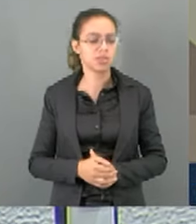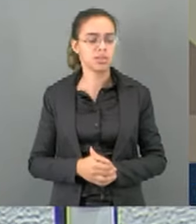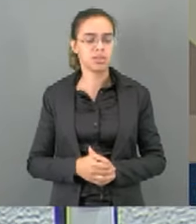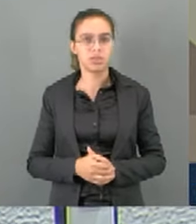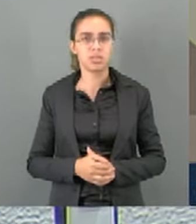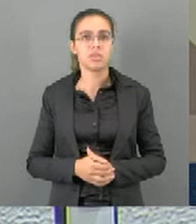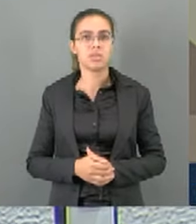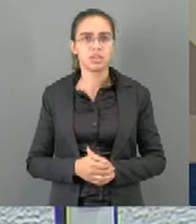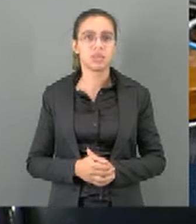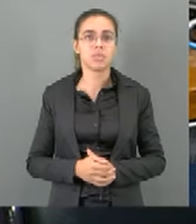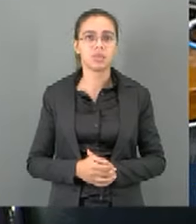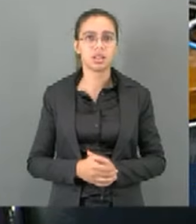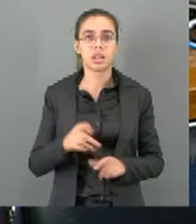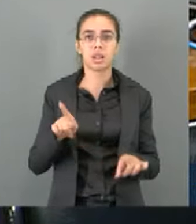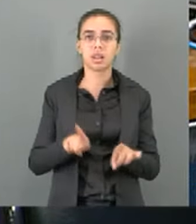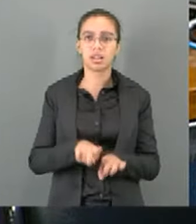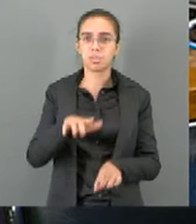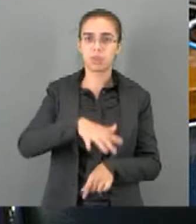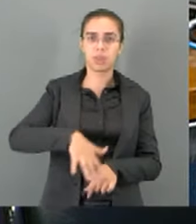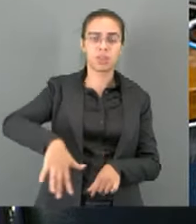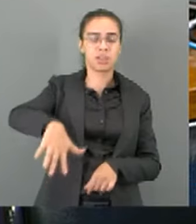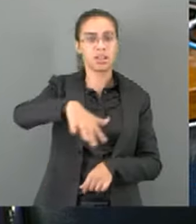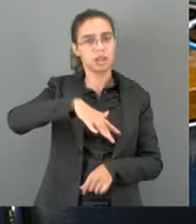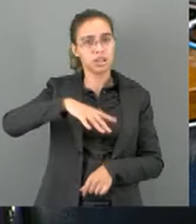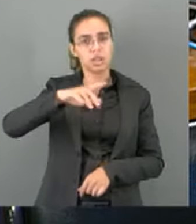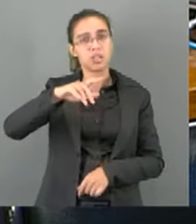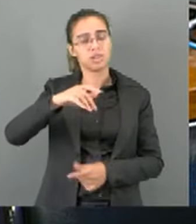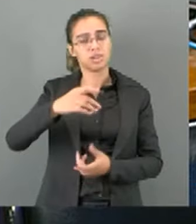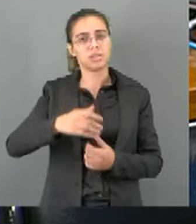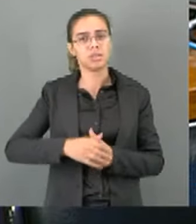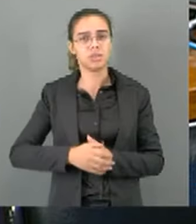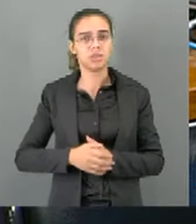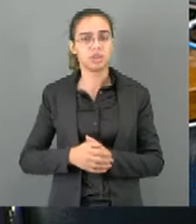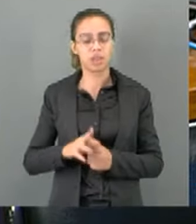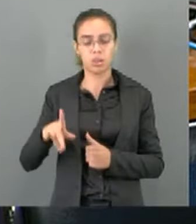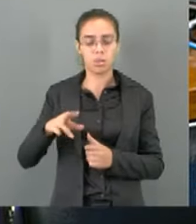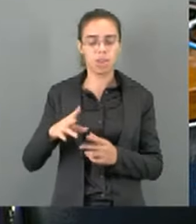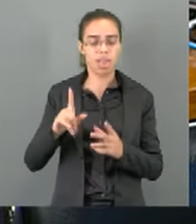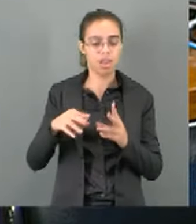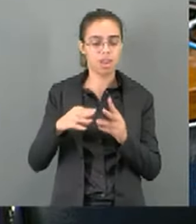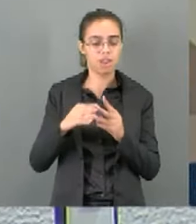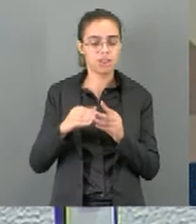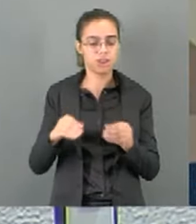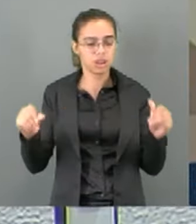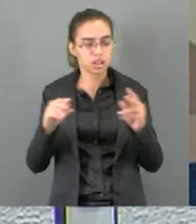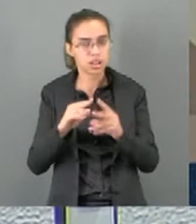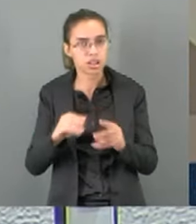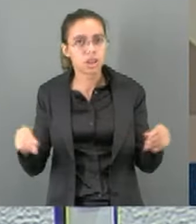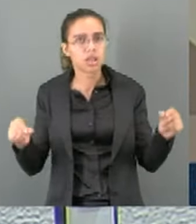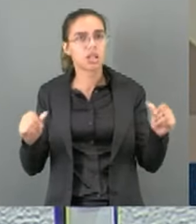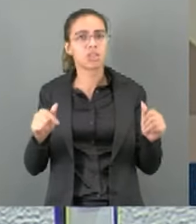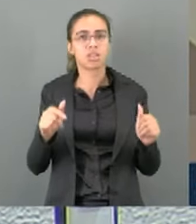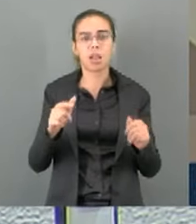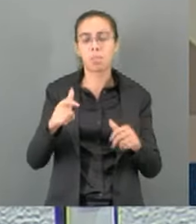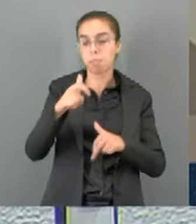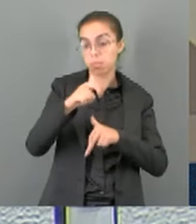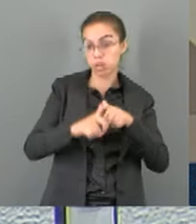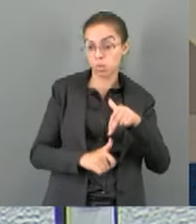Mas penalmente, falando de forma não concreta, mas abstrata, né? Não de nenhuma personalidade